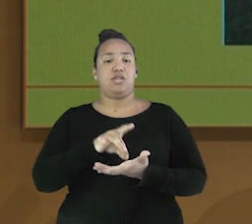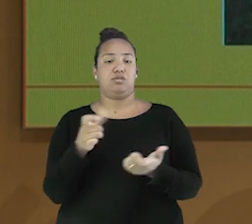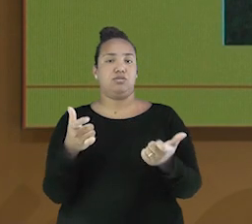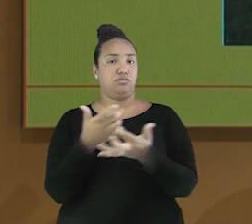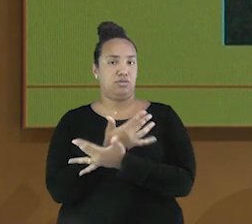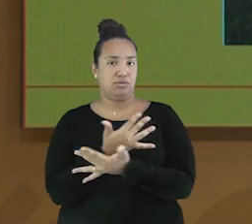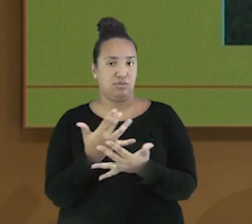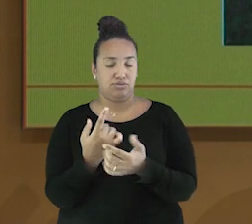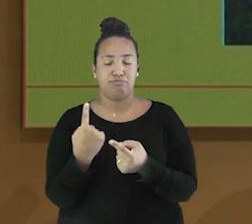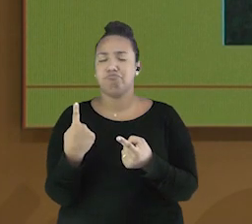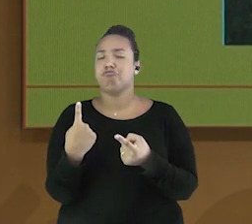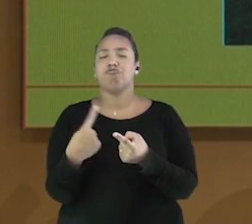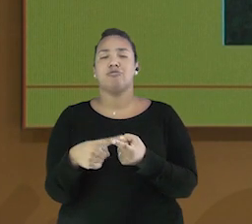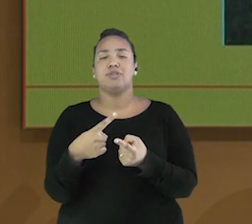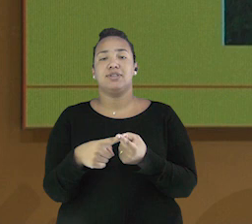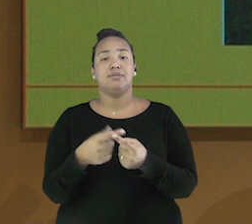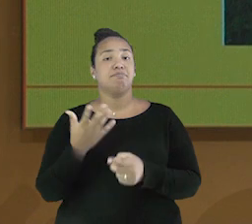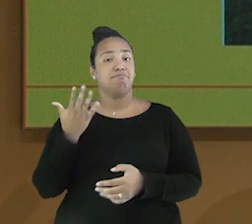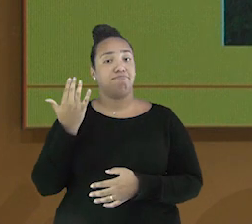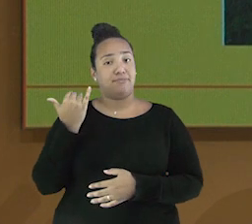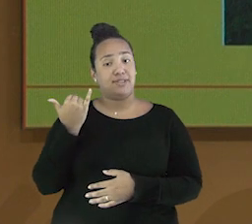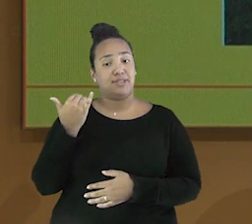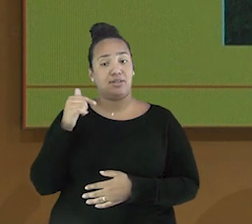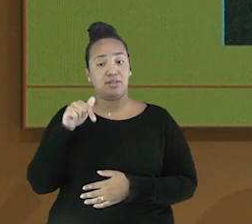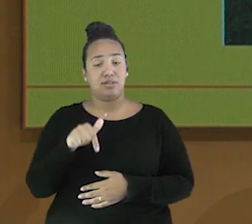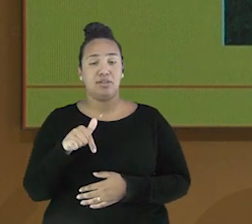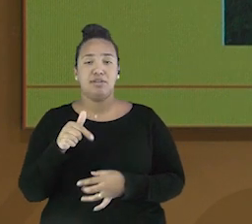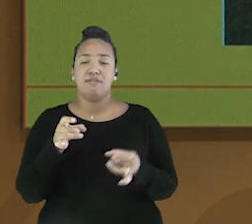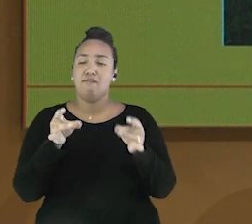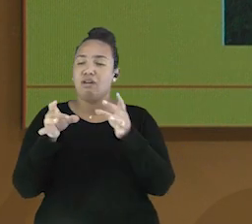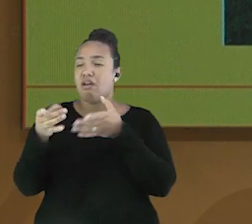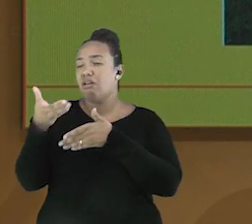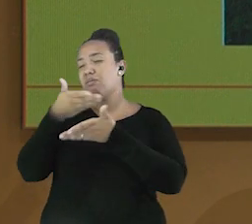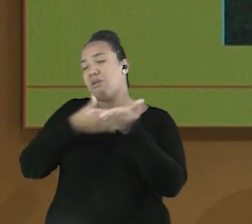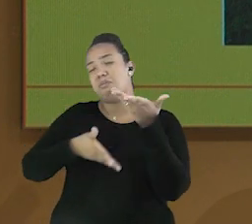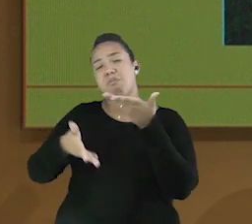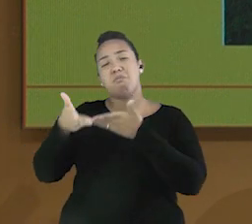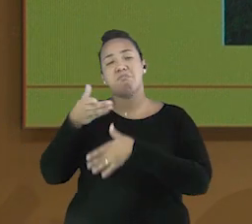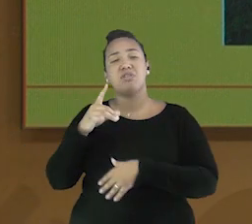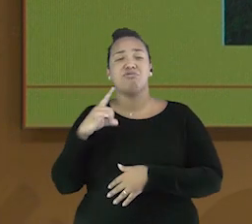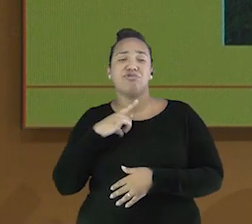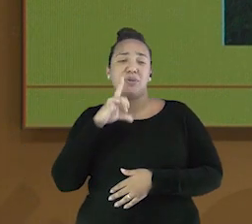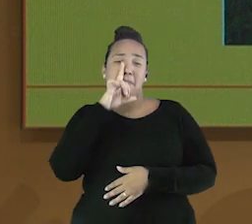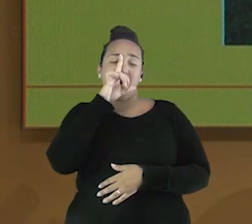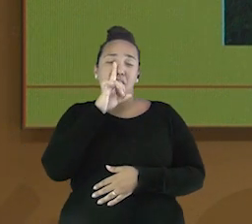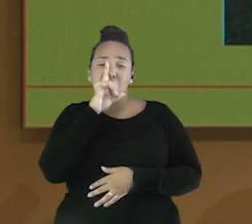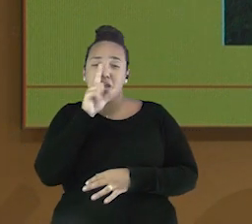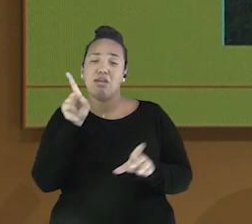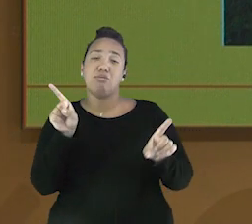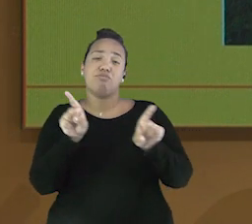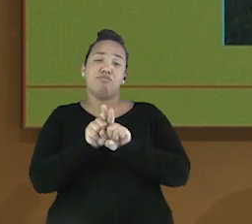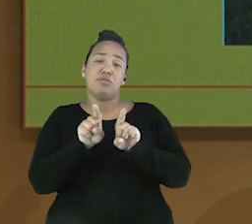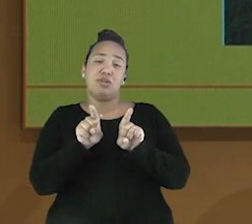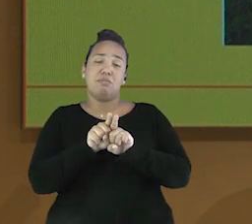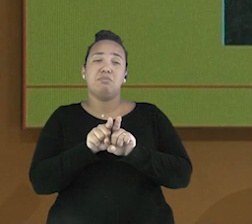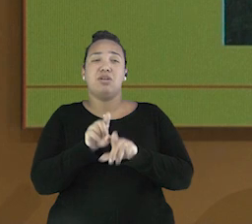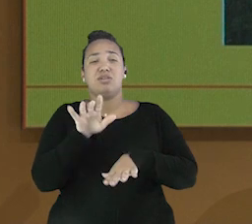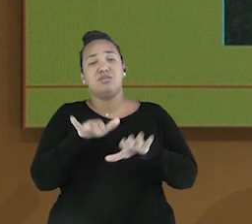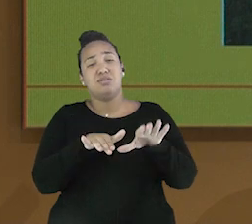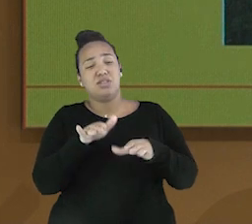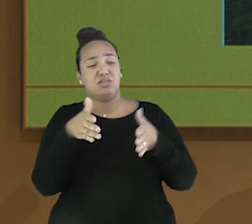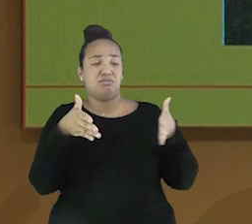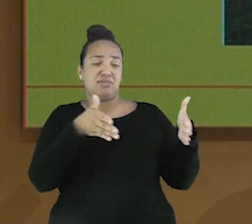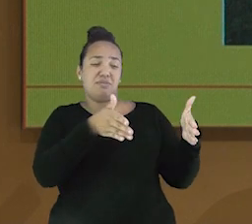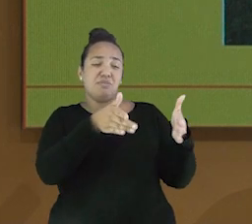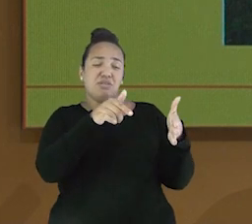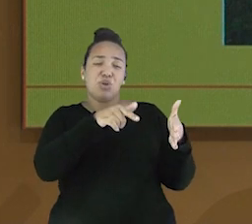Isso porque essa atividade, a princípio, era feita de forma itinerante e trazia muitos riscos e custos. As estradas eram ruins